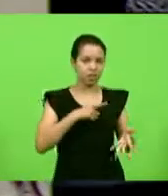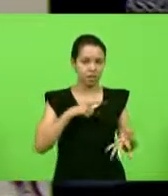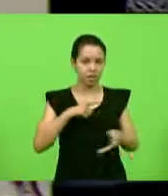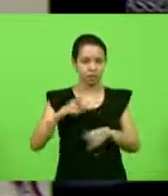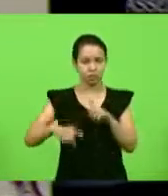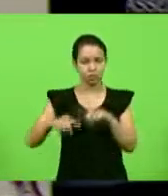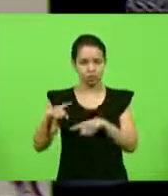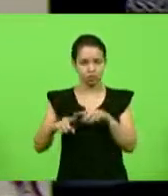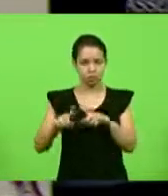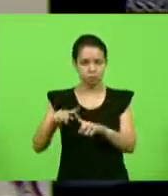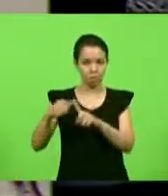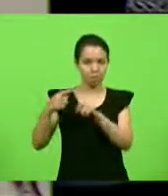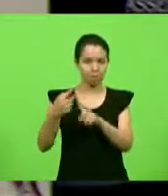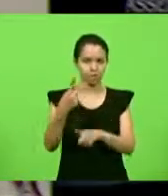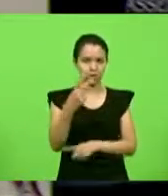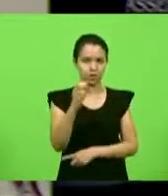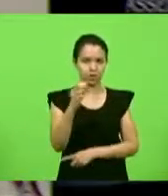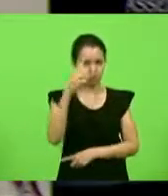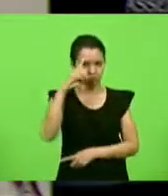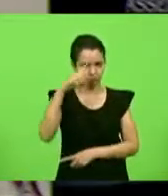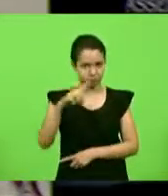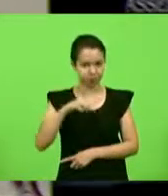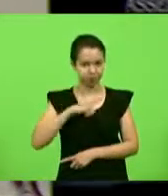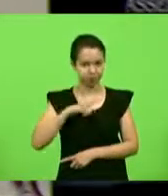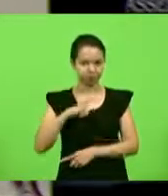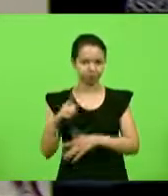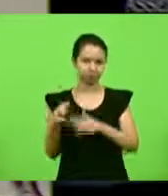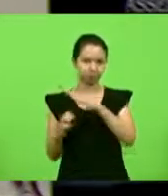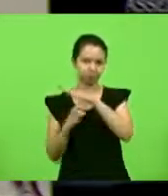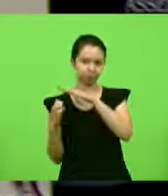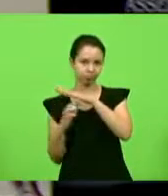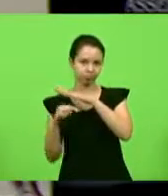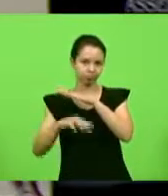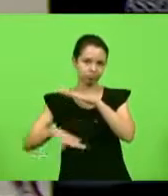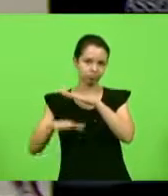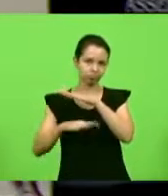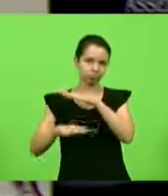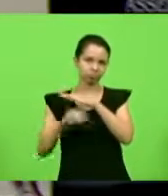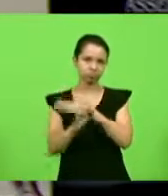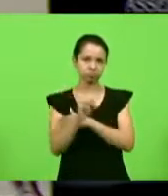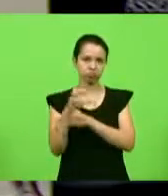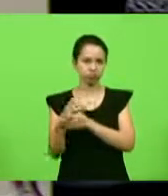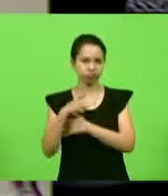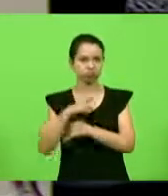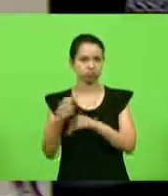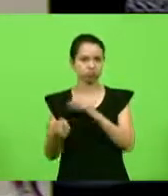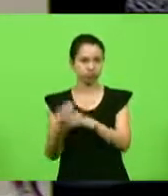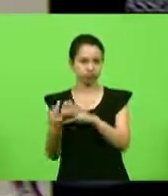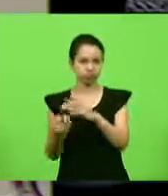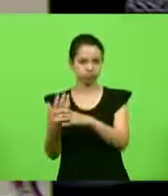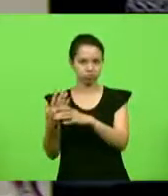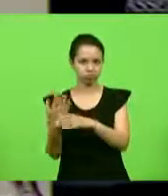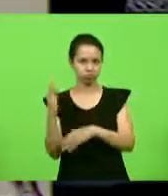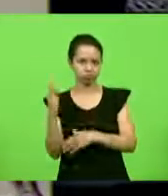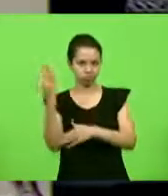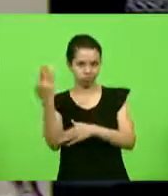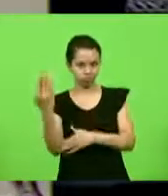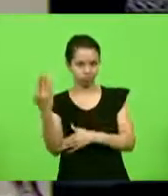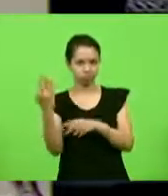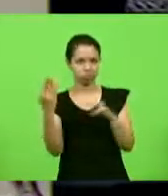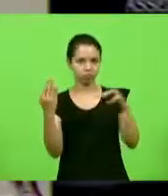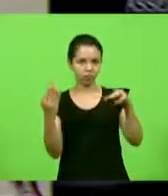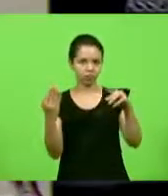E nós temos empresas em Santa Catarina, e temos grandes empresas, são produtoras da matéria-prima principal, que é o